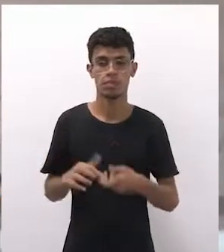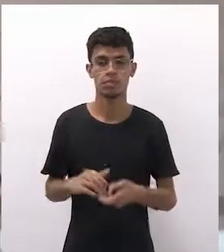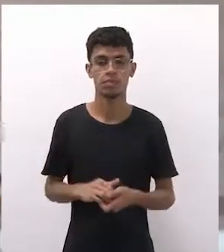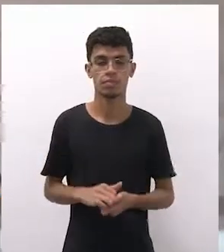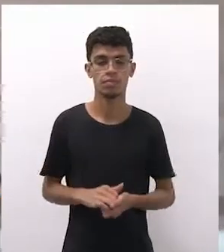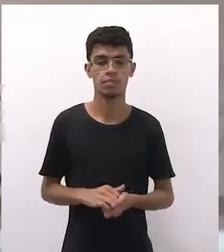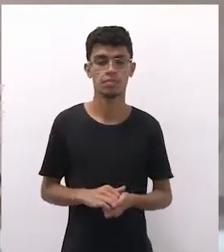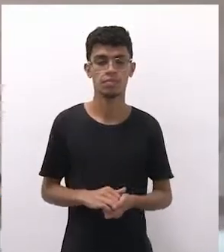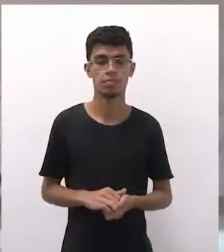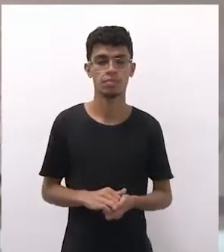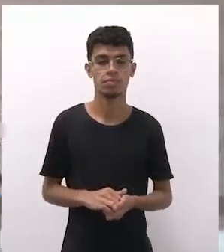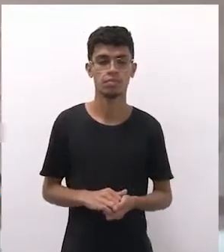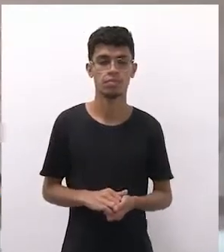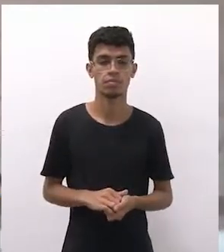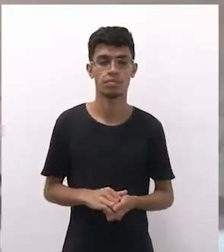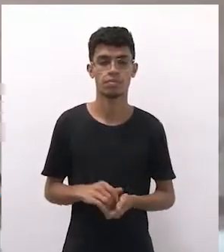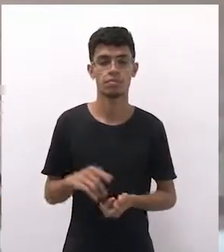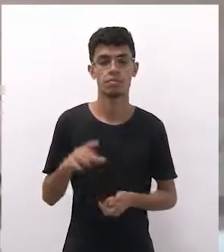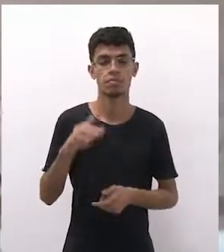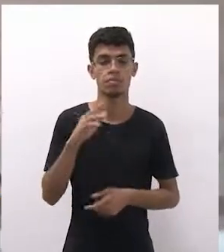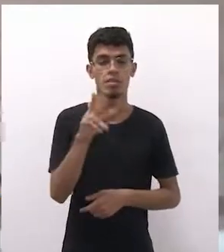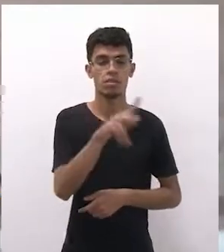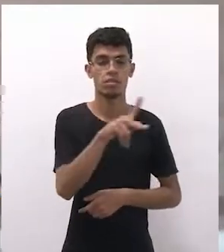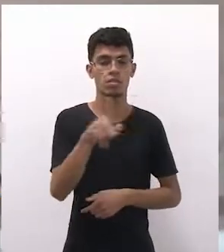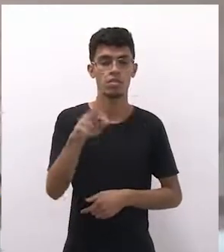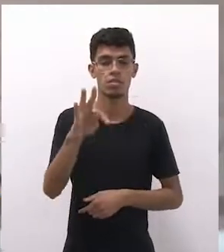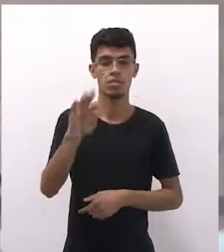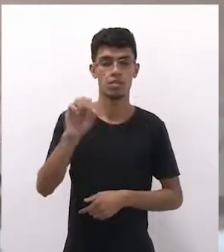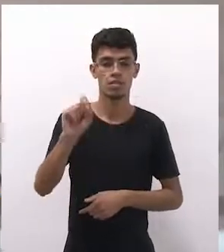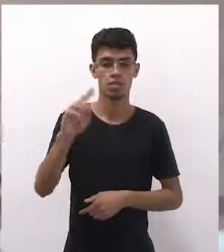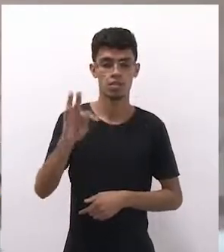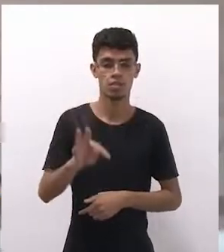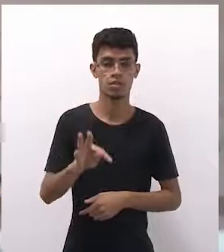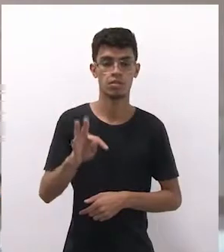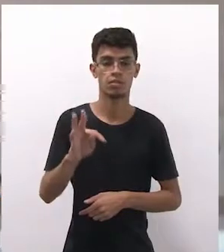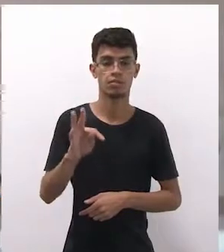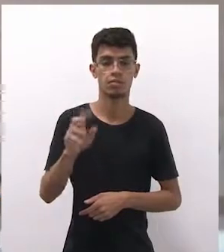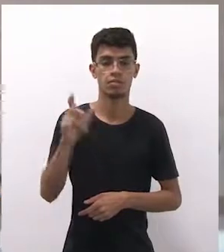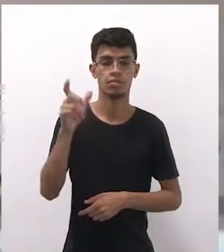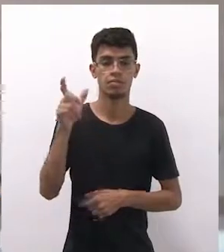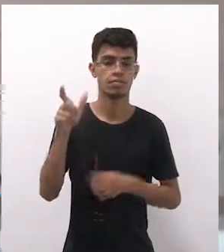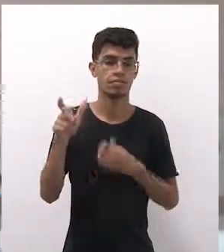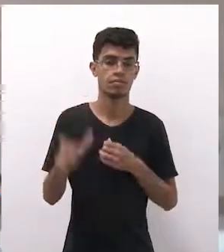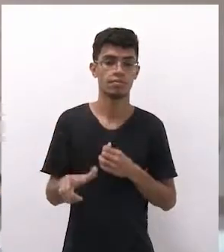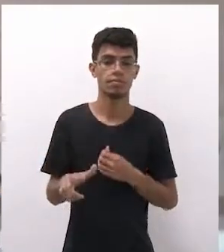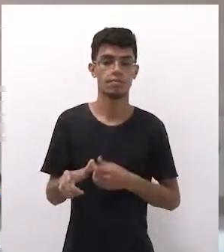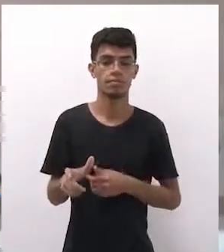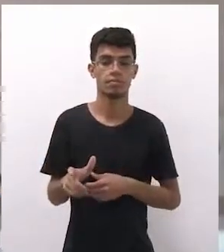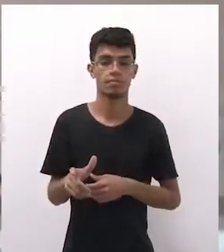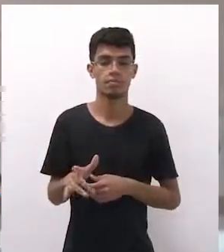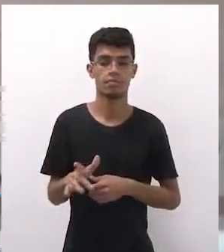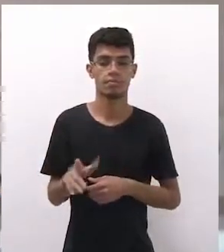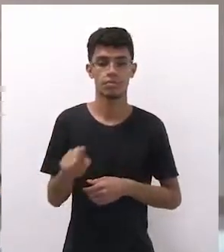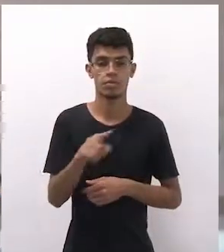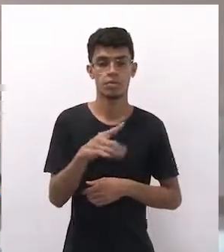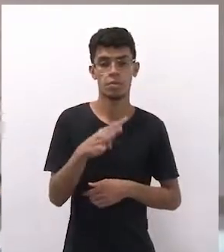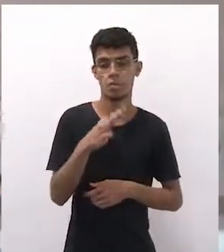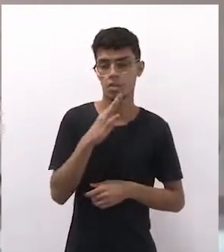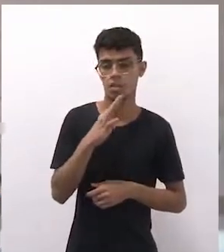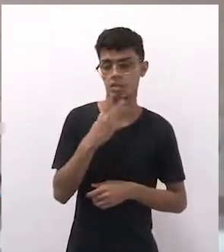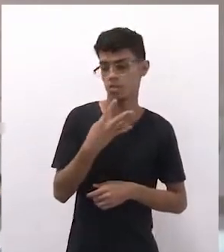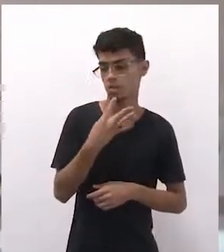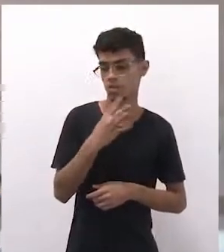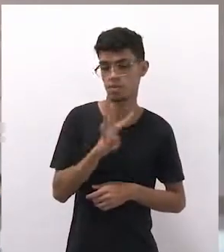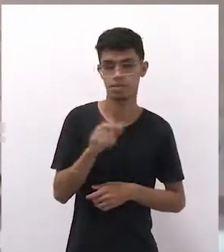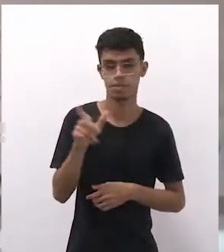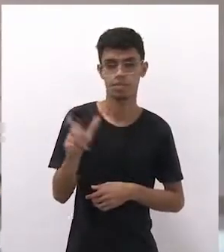ele era presidente do TST na época, e é uma fala muito, ele é um cara super, quem conhece, vocês não conhecem, que são de outra